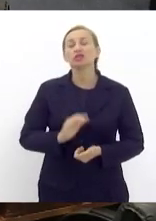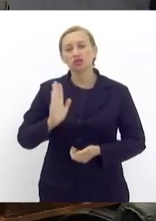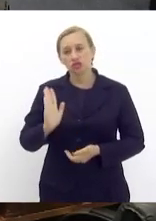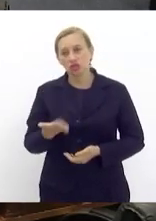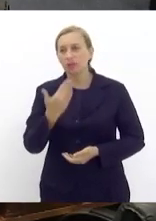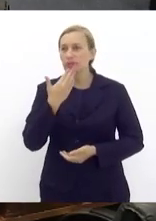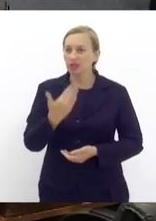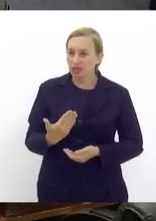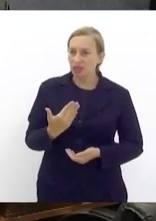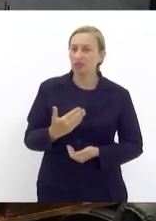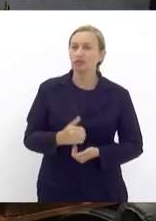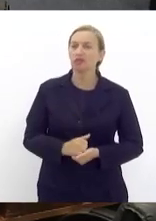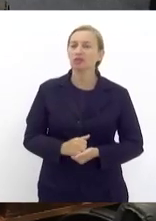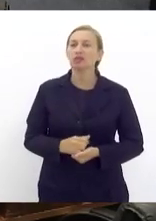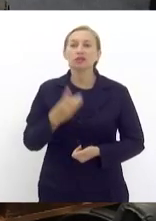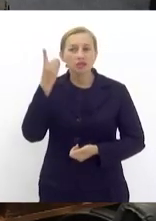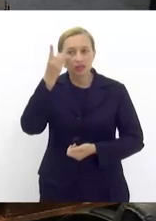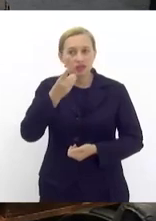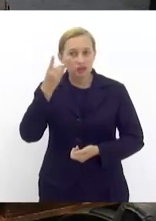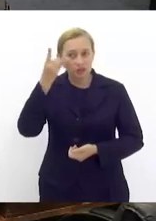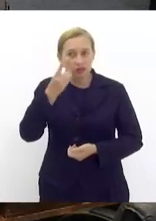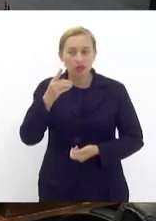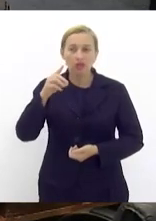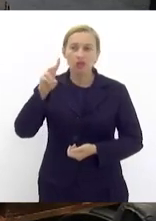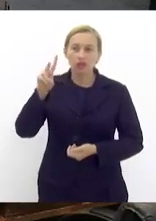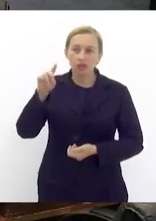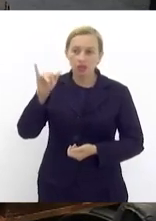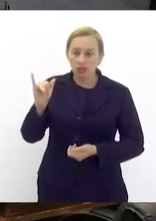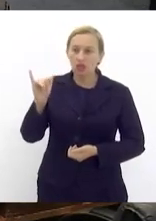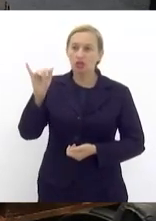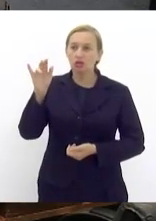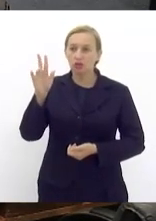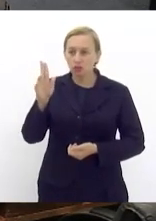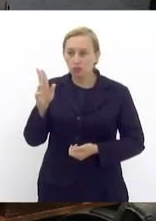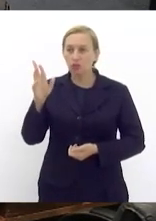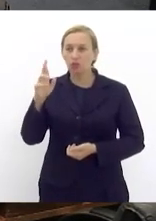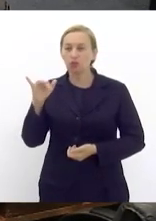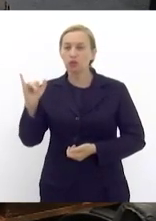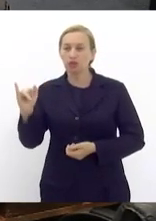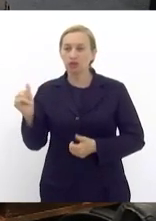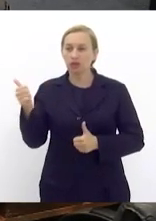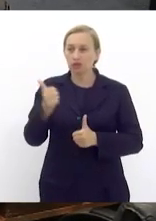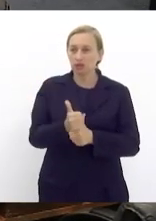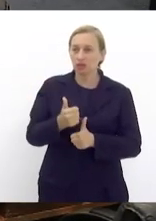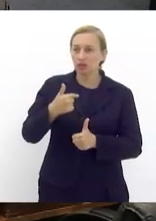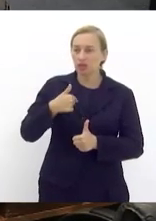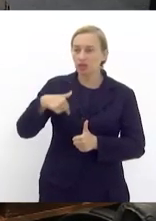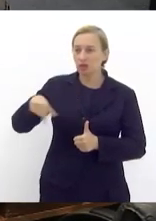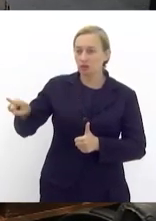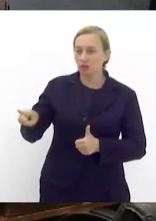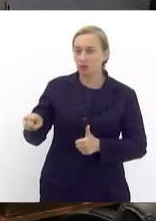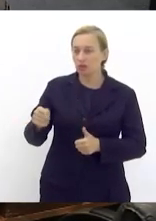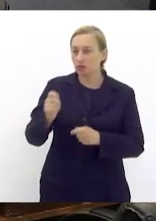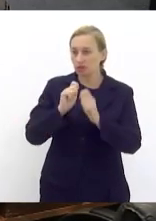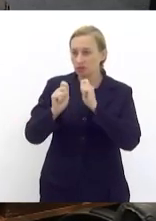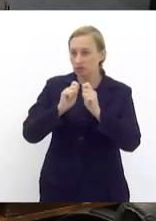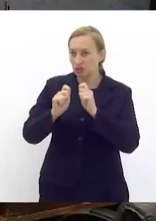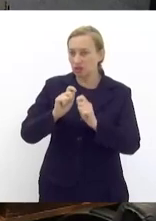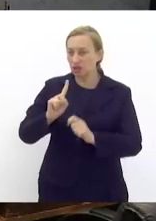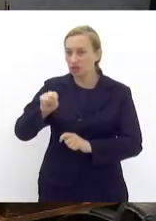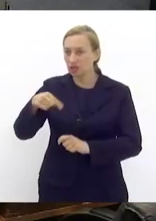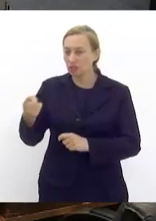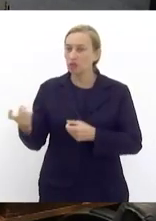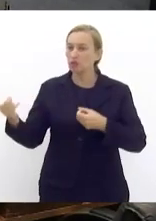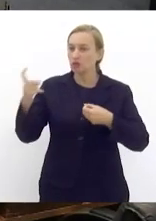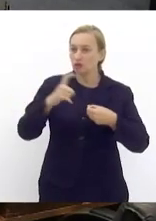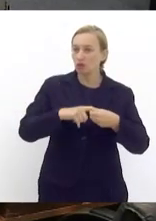pedindo aqui ao deputado Iuri para assumir a presidência enquanto eu dou entrevista ali. E pode, eu volto